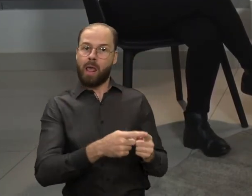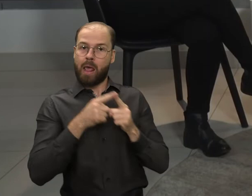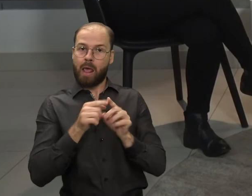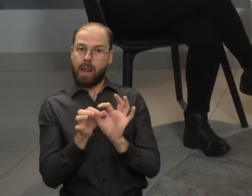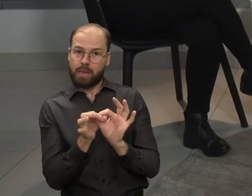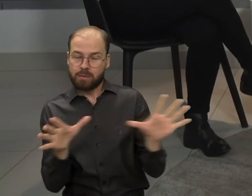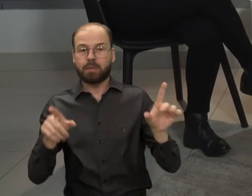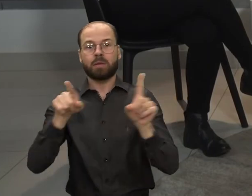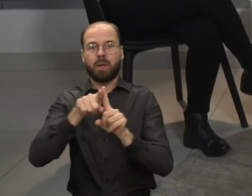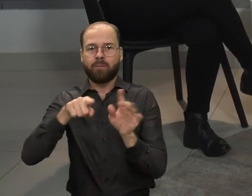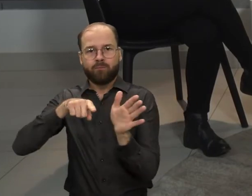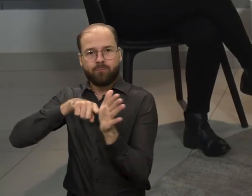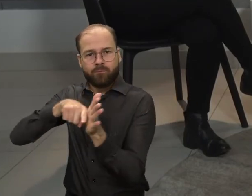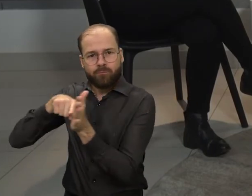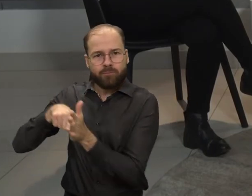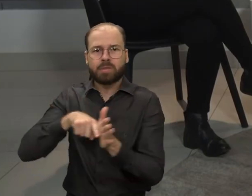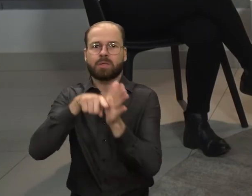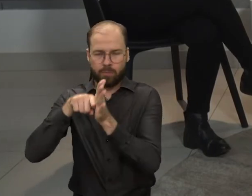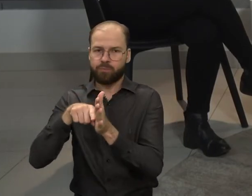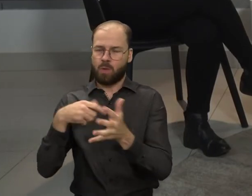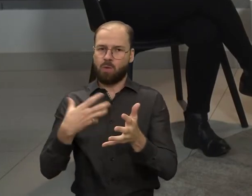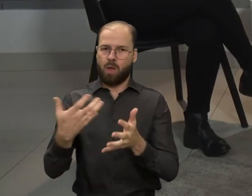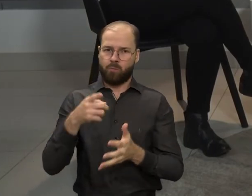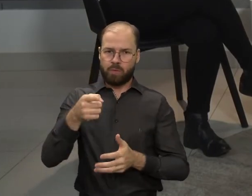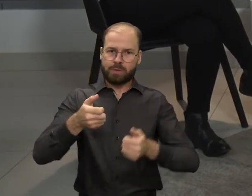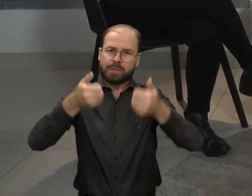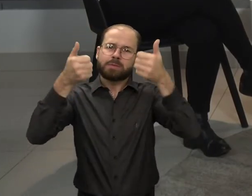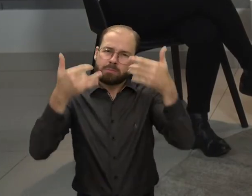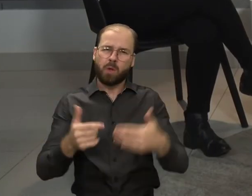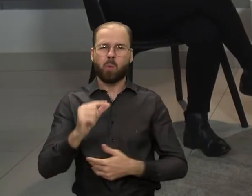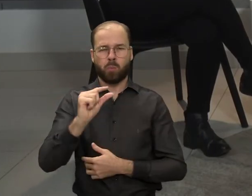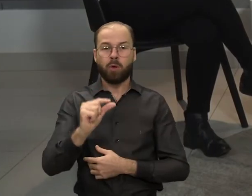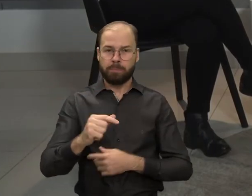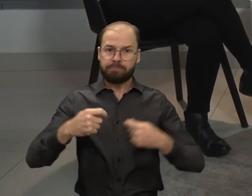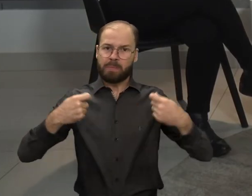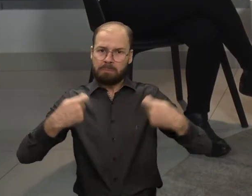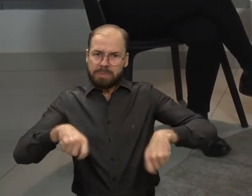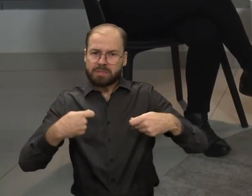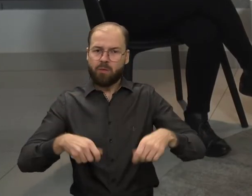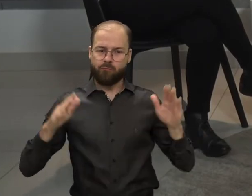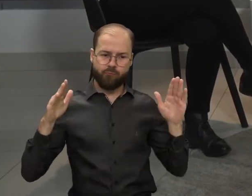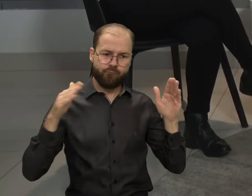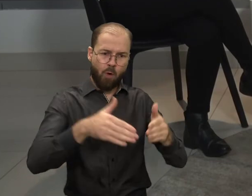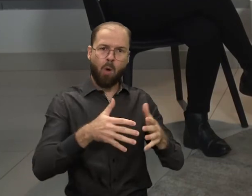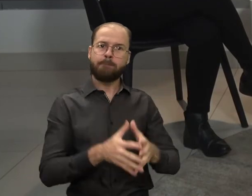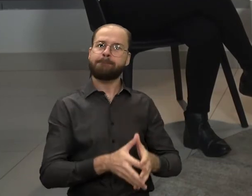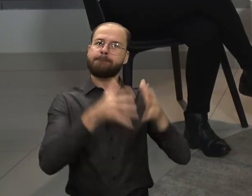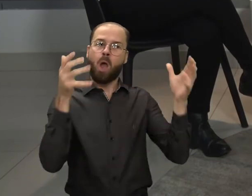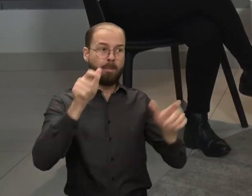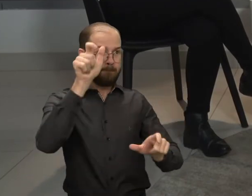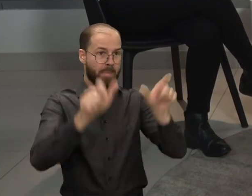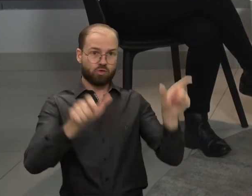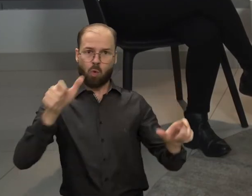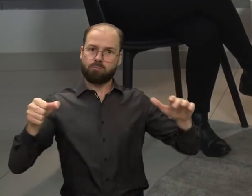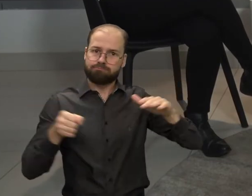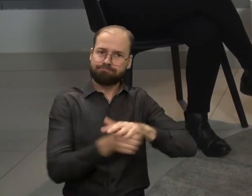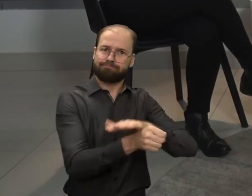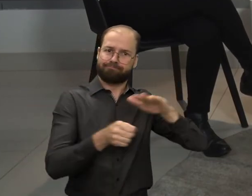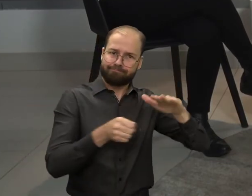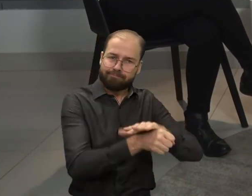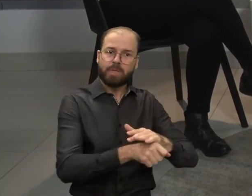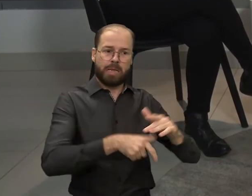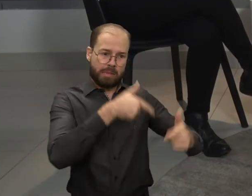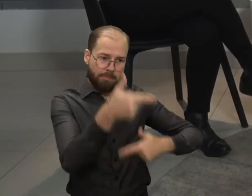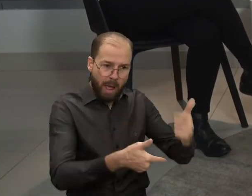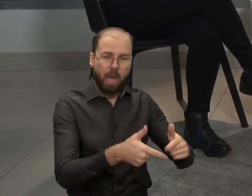falasse um pouco disso. Era necessário que houvesse um foco maior em investir em pessoal, investir em tecnologia, investir em